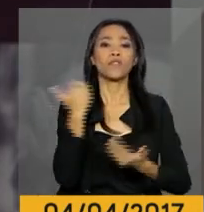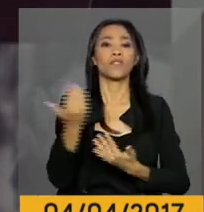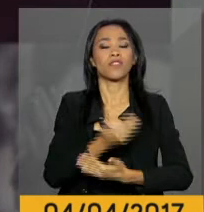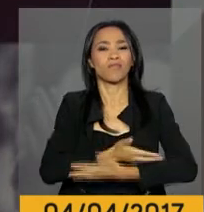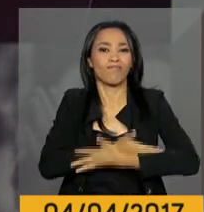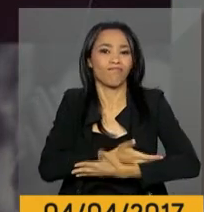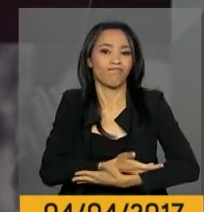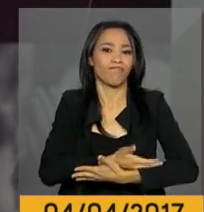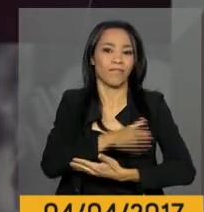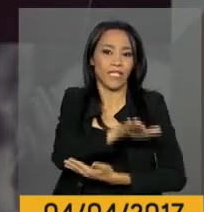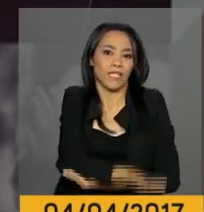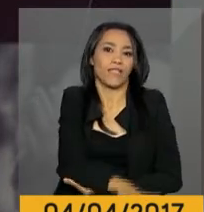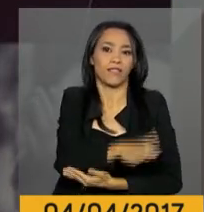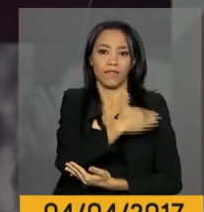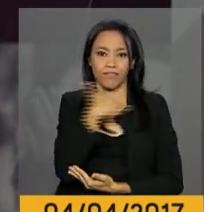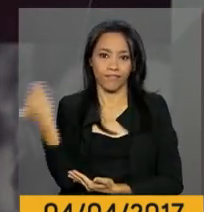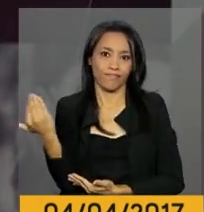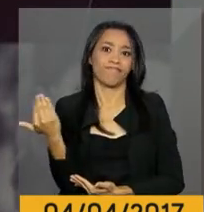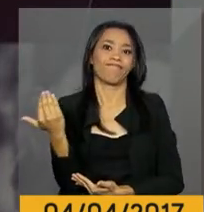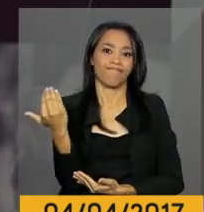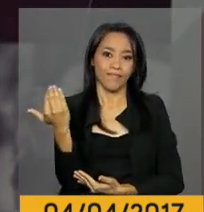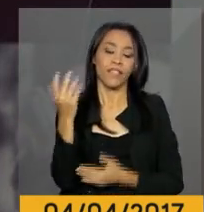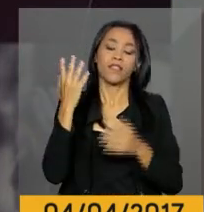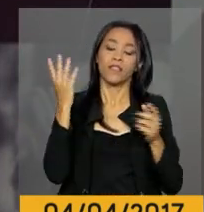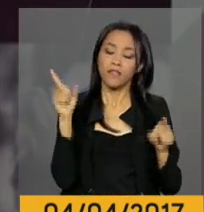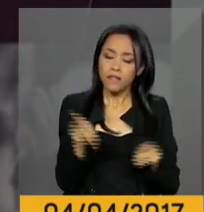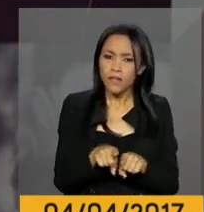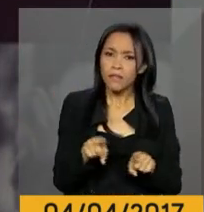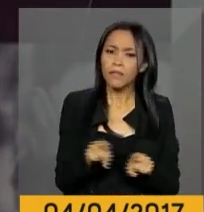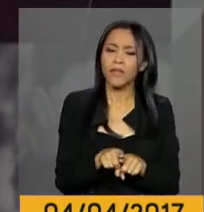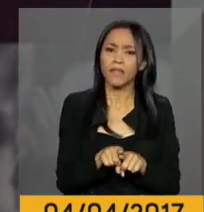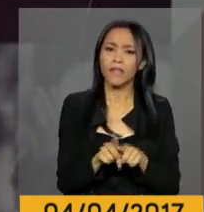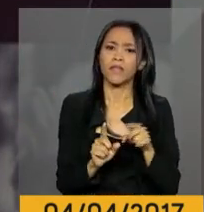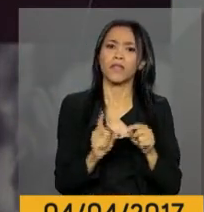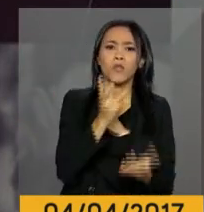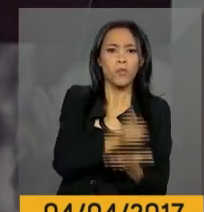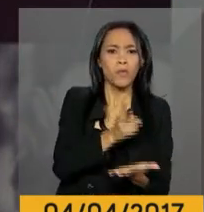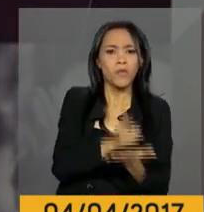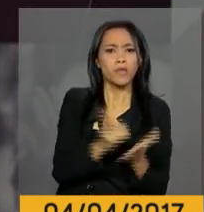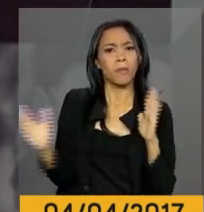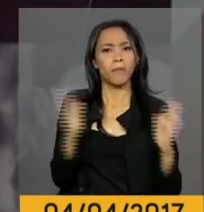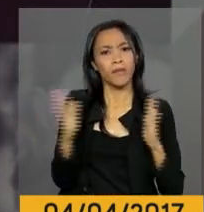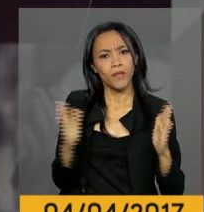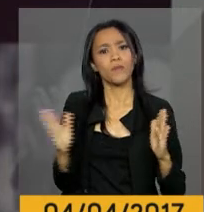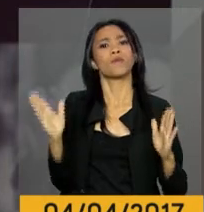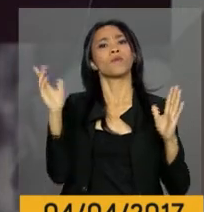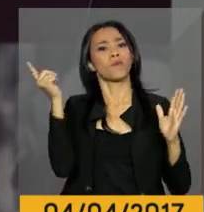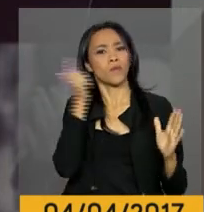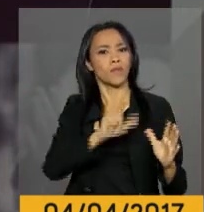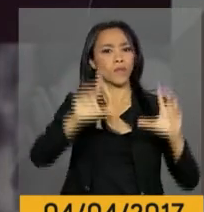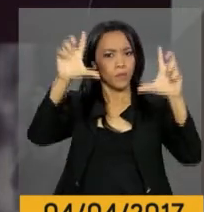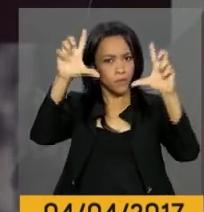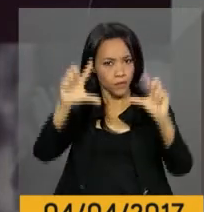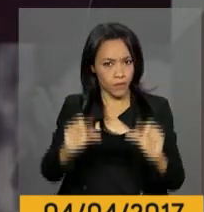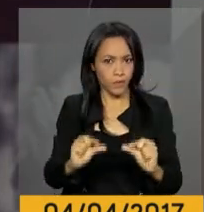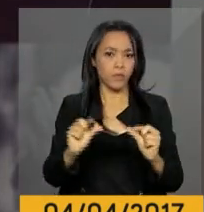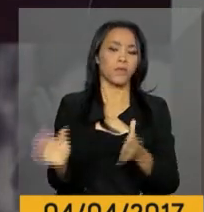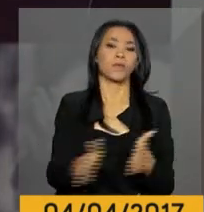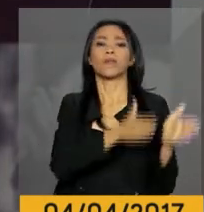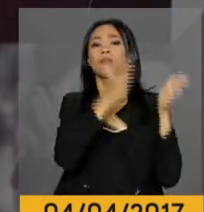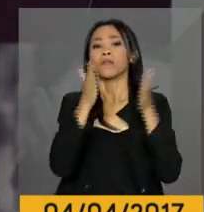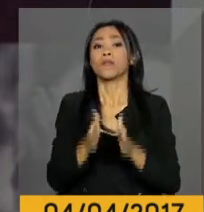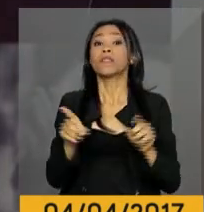que declinou de modo também impressionante no mesmo período, como declinou o